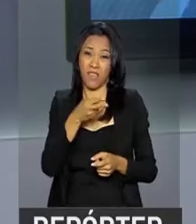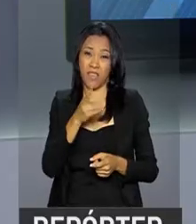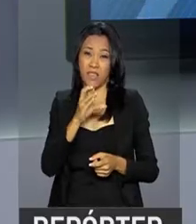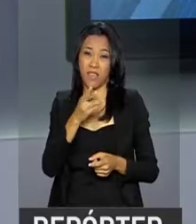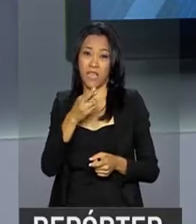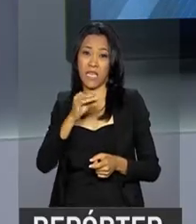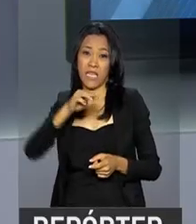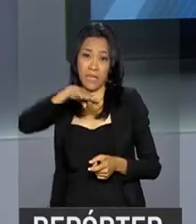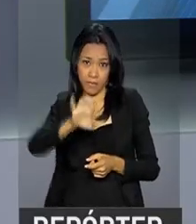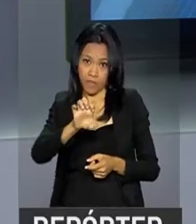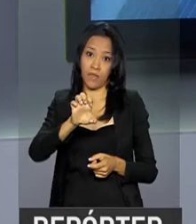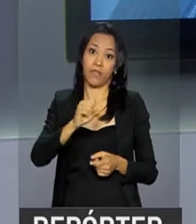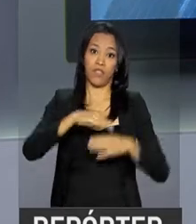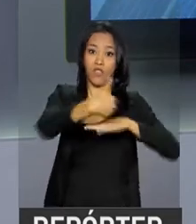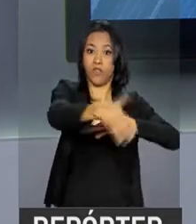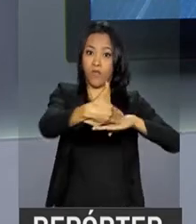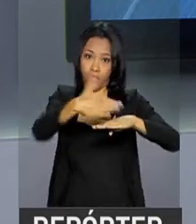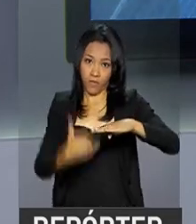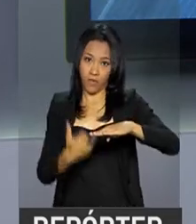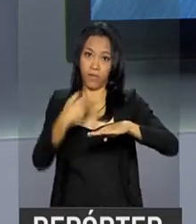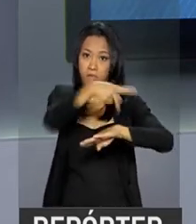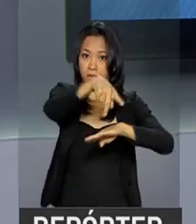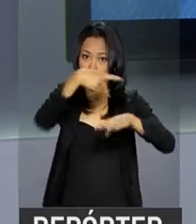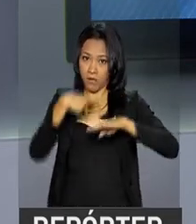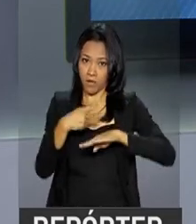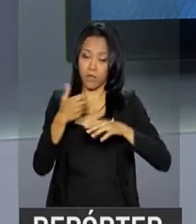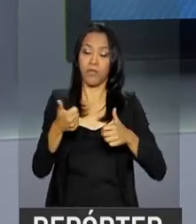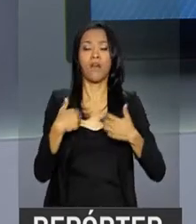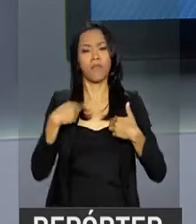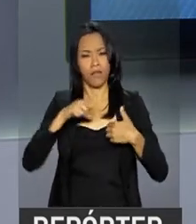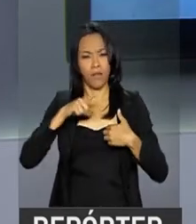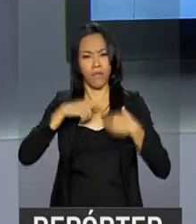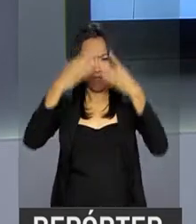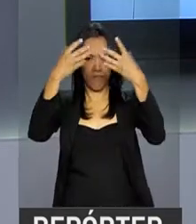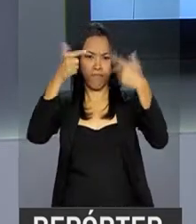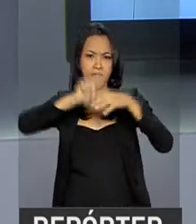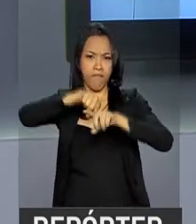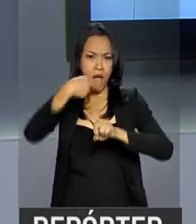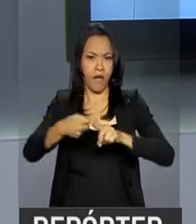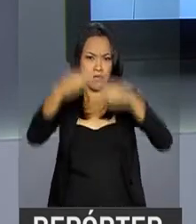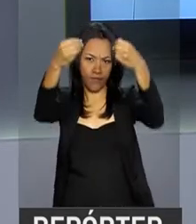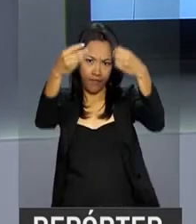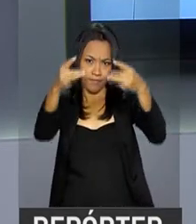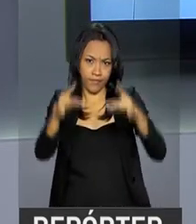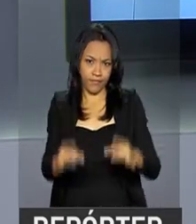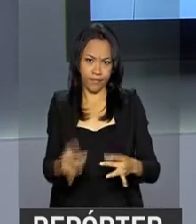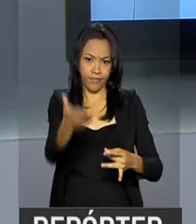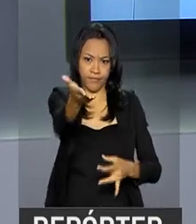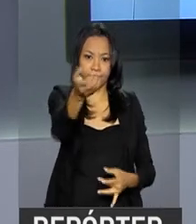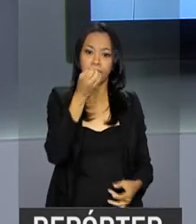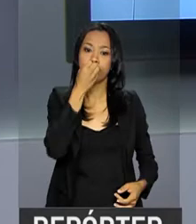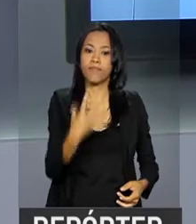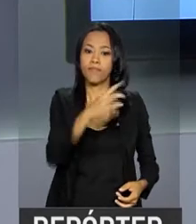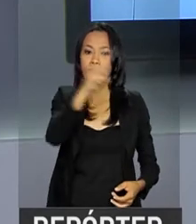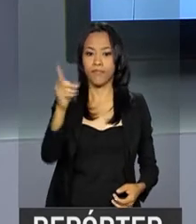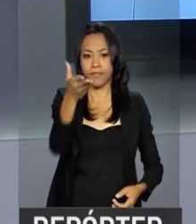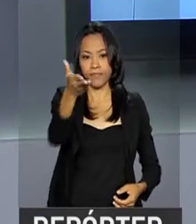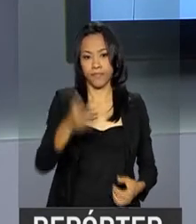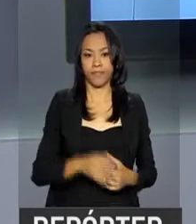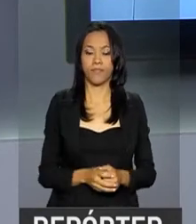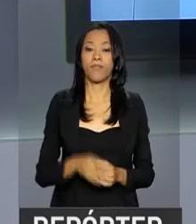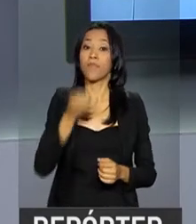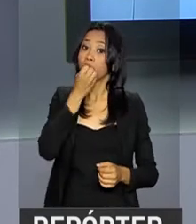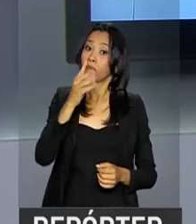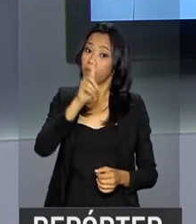repórter maria que nunca acompanha a agenda e traz mais informações para a gente o la mar bom dia pra você bom